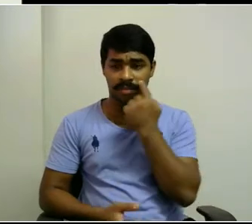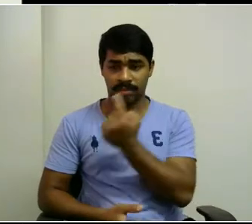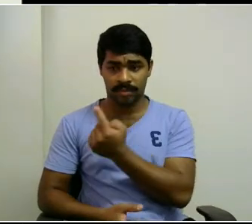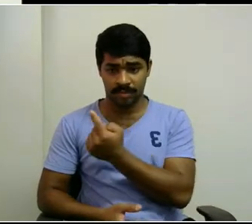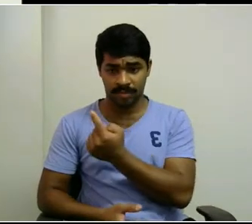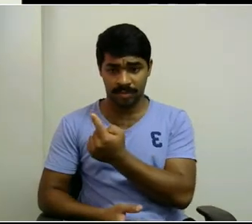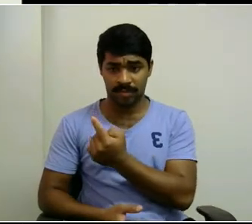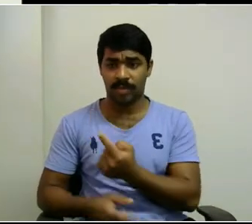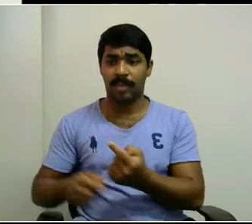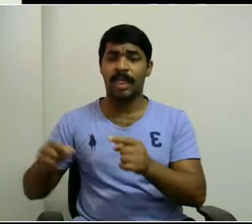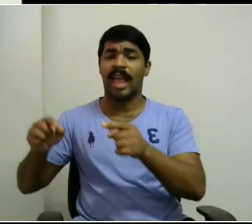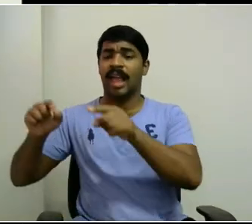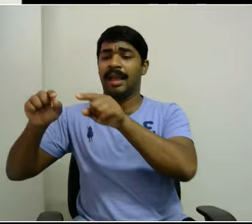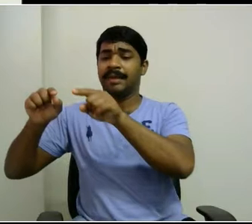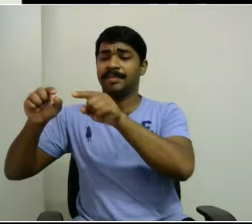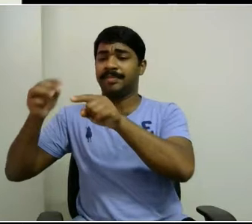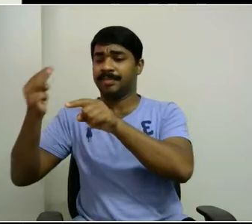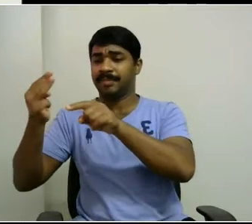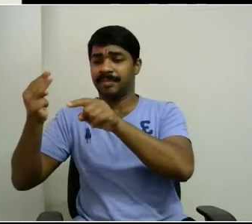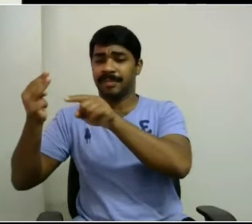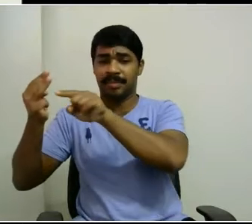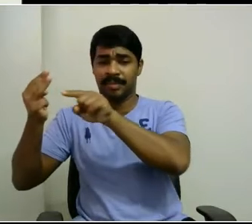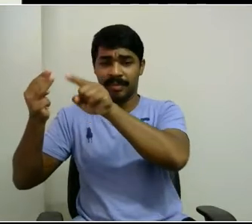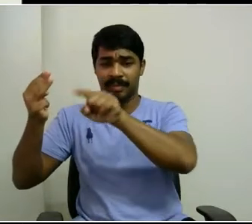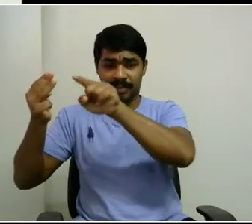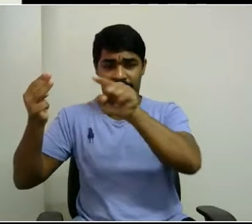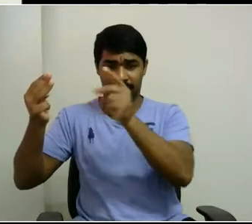Então, ficaria 3 menos raiz de 2,